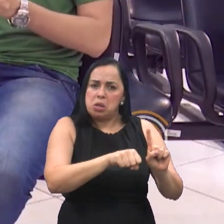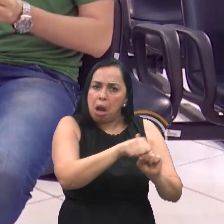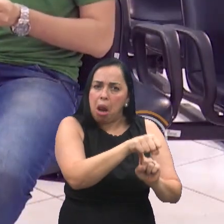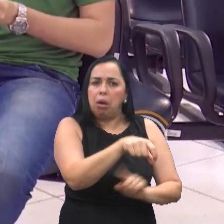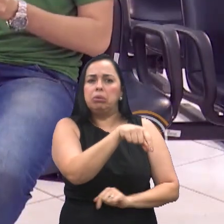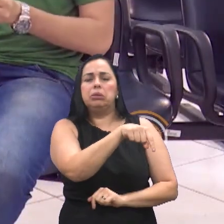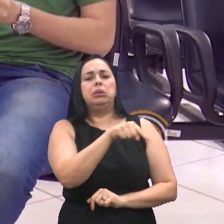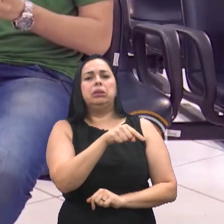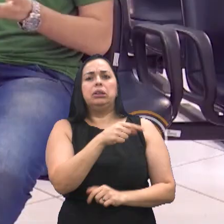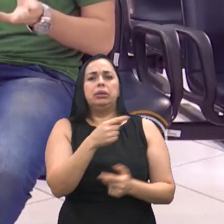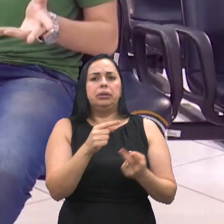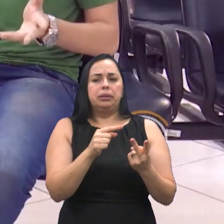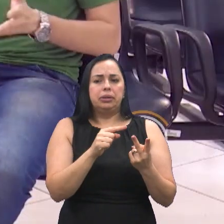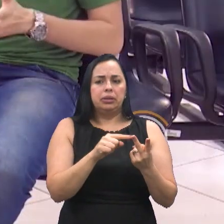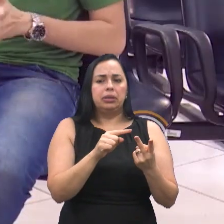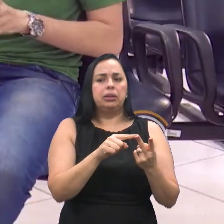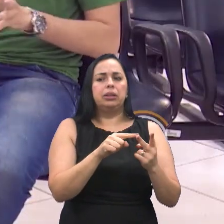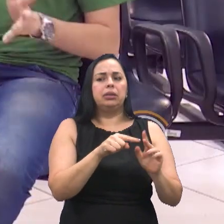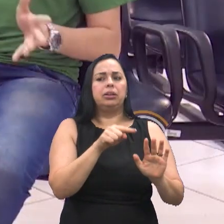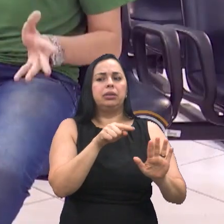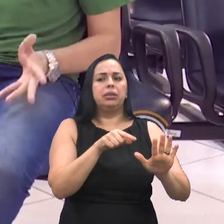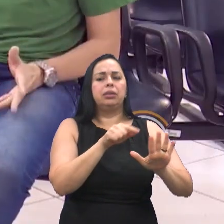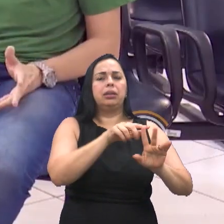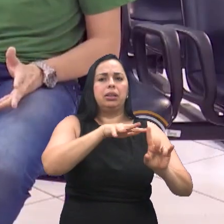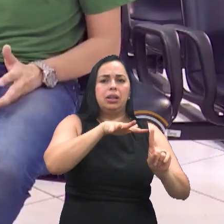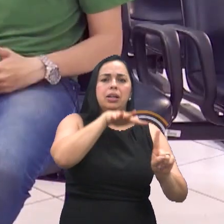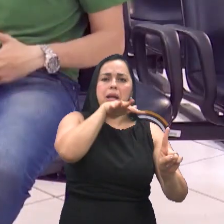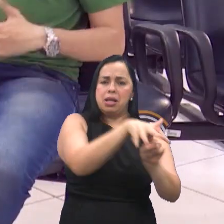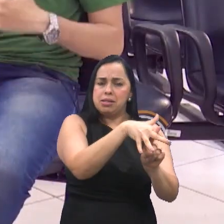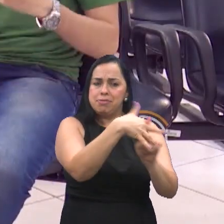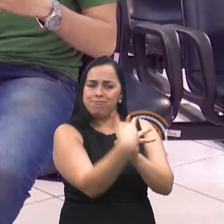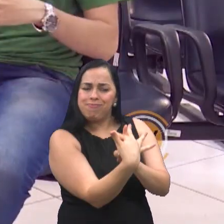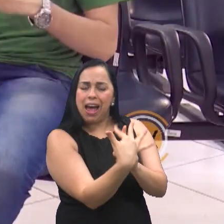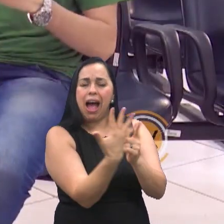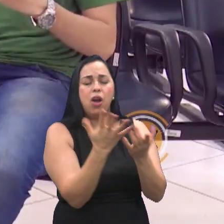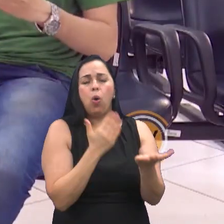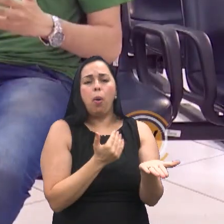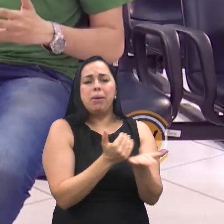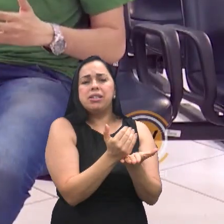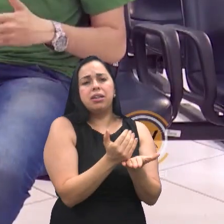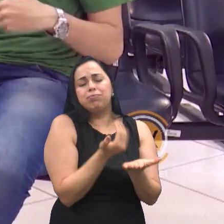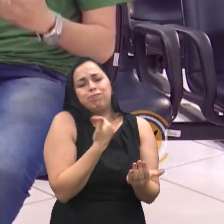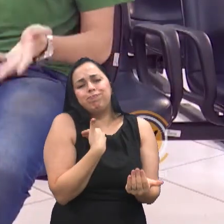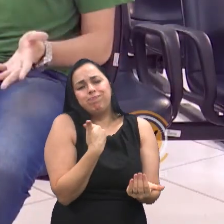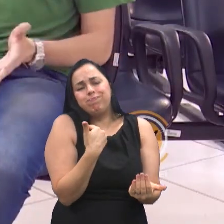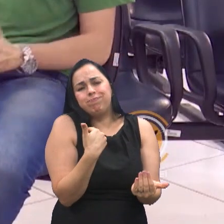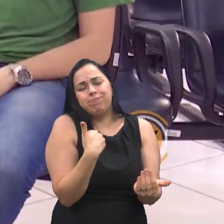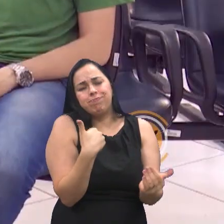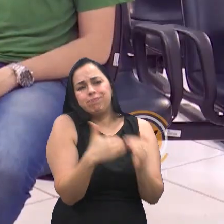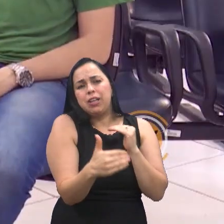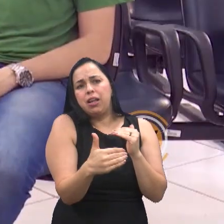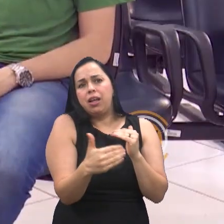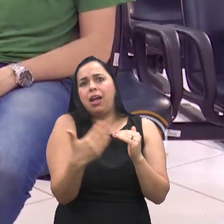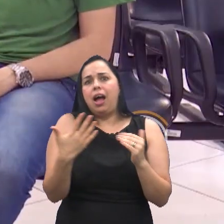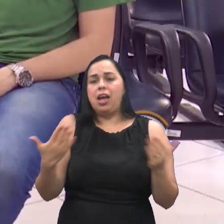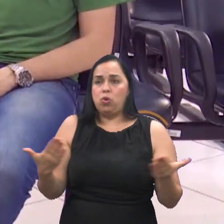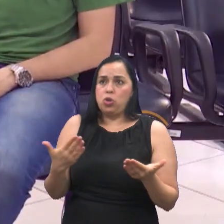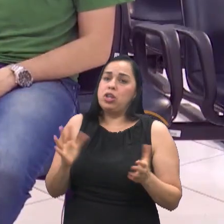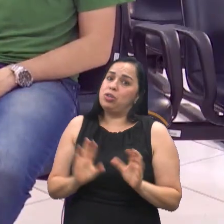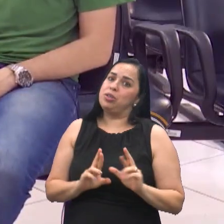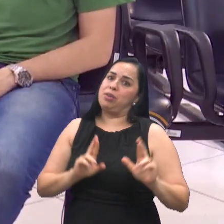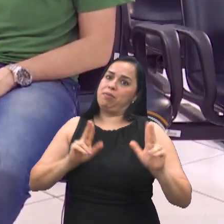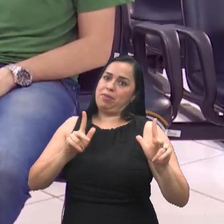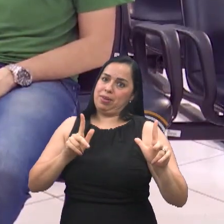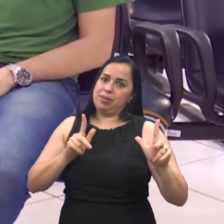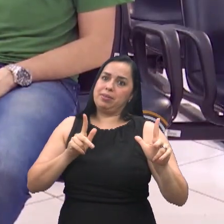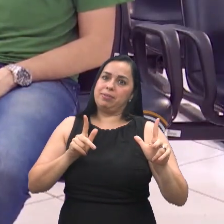estou achando que está correta essa visão deles. E daí eu fui me descobrindo mais liberal, como sou hoje, né, no